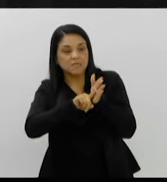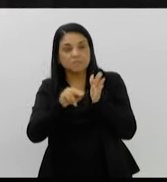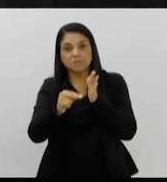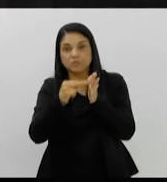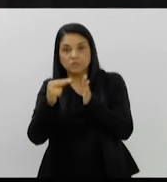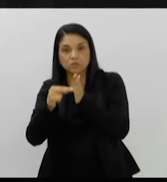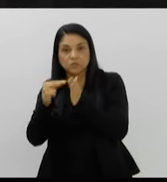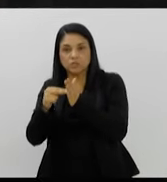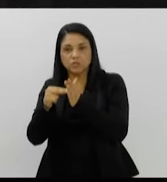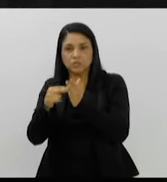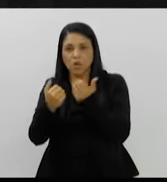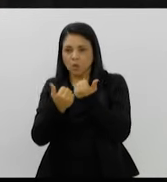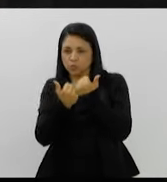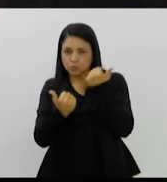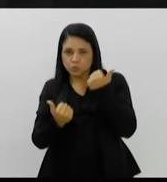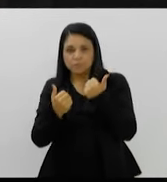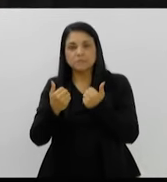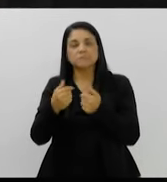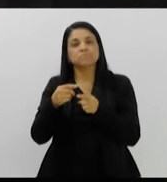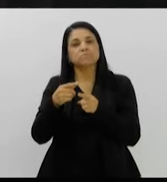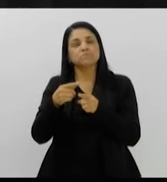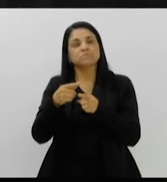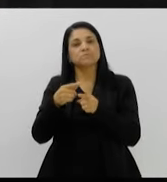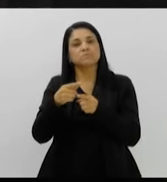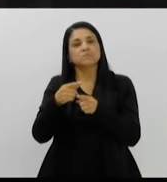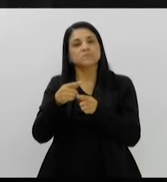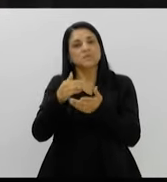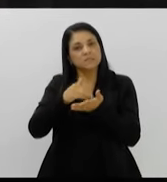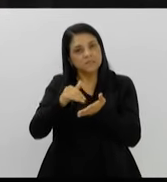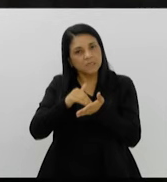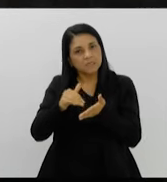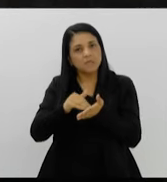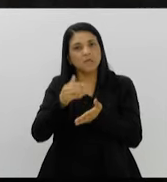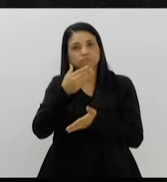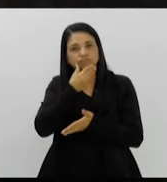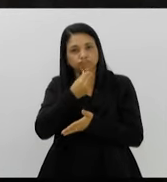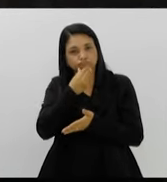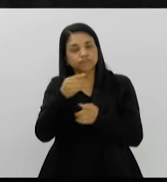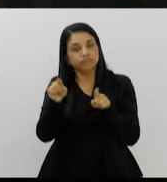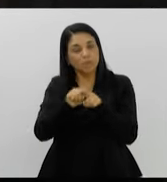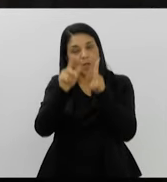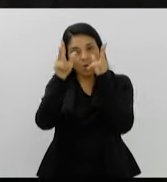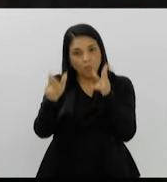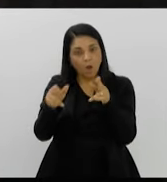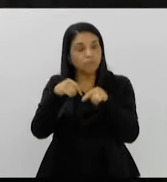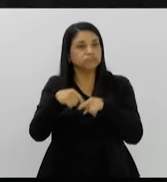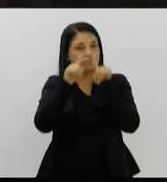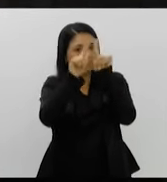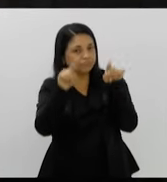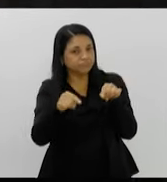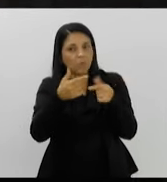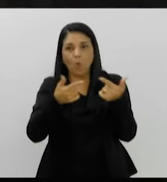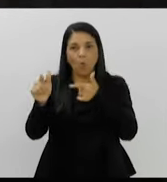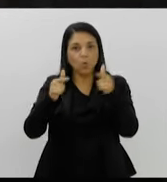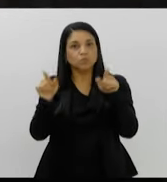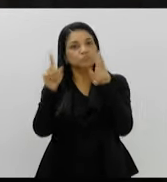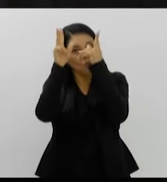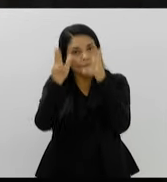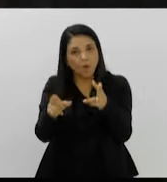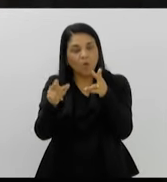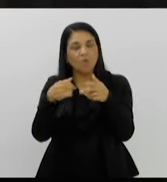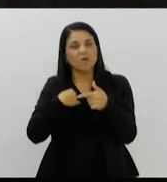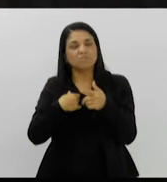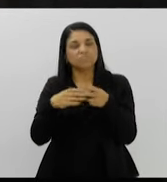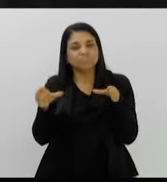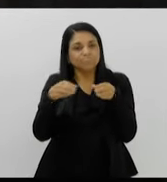subsecretário a mesma coisa entre outros funcionários uma verdadeira organização criminosa